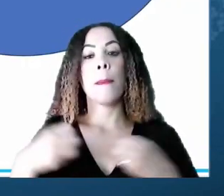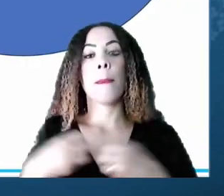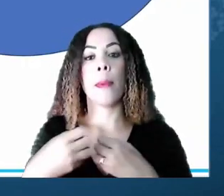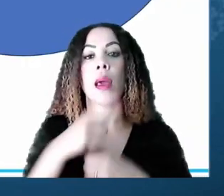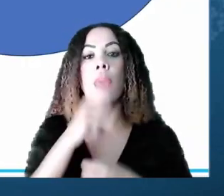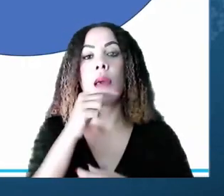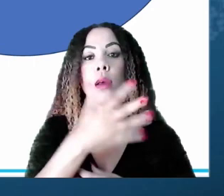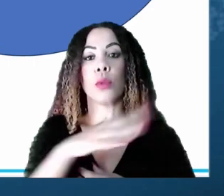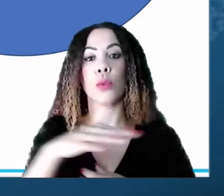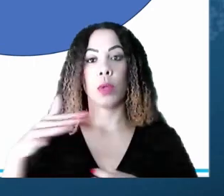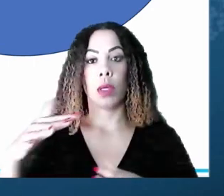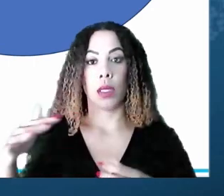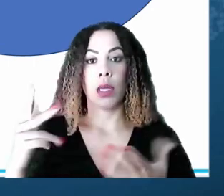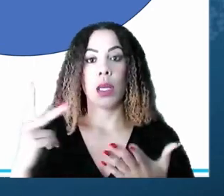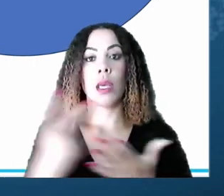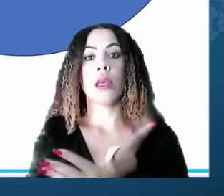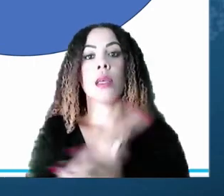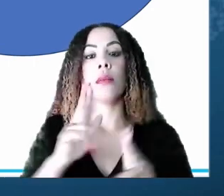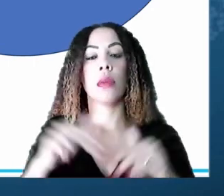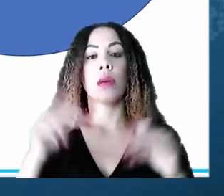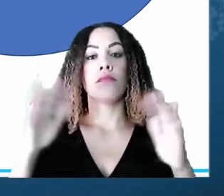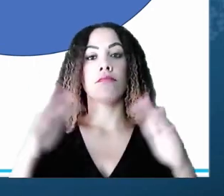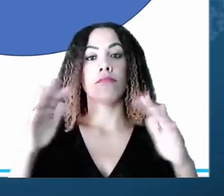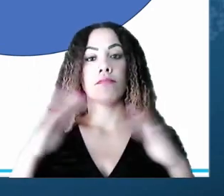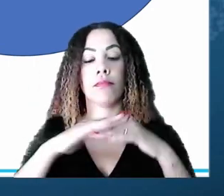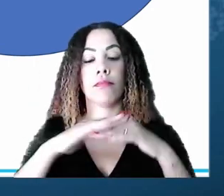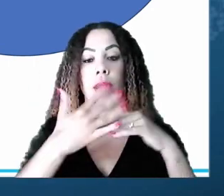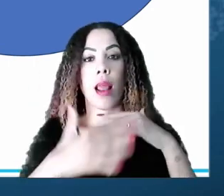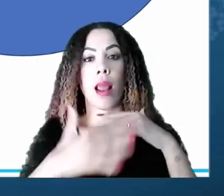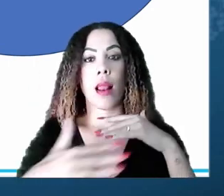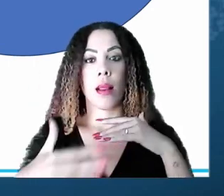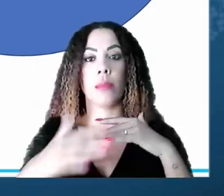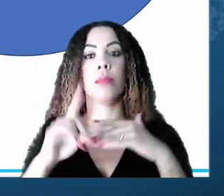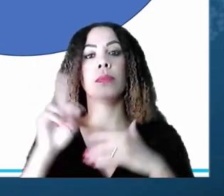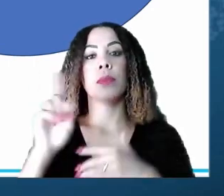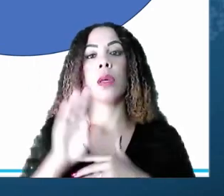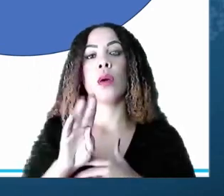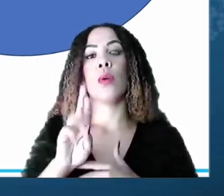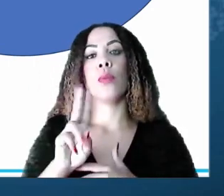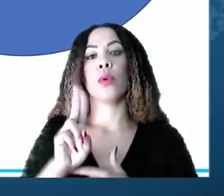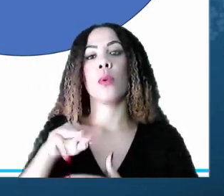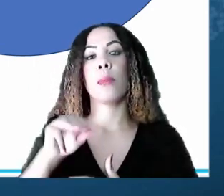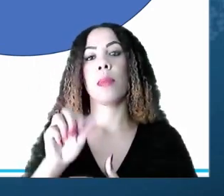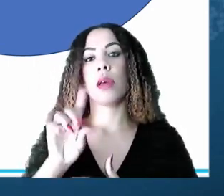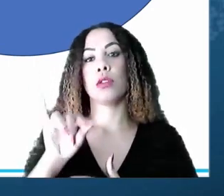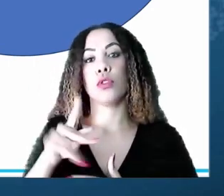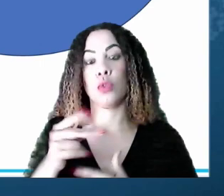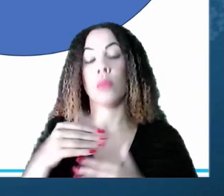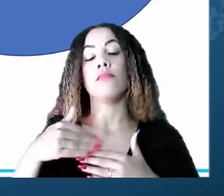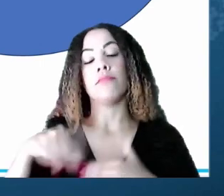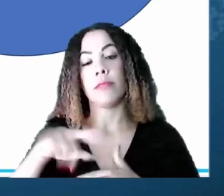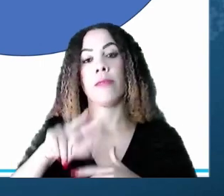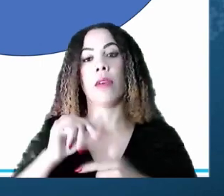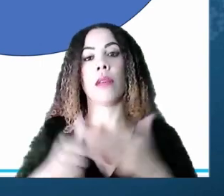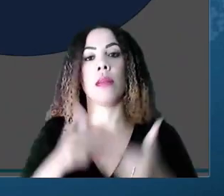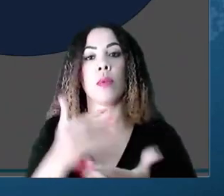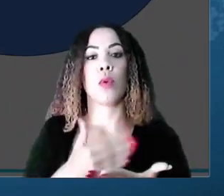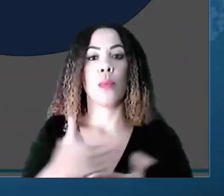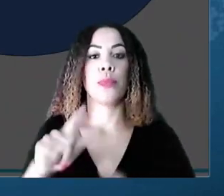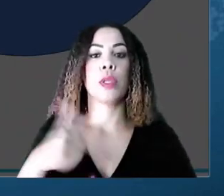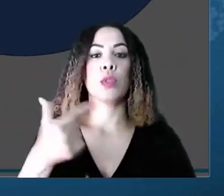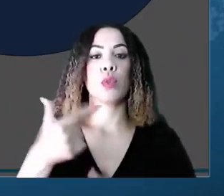pelo desastre da barragem Brumadinho, então a gente vai iniciar esse trabalho no segundo semestre. O Ministério da Saúde, no ano